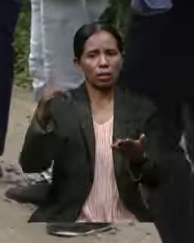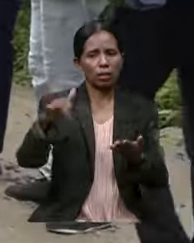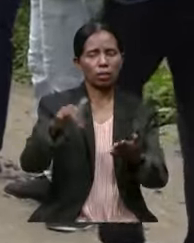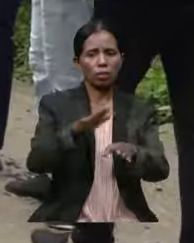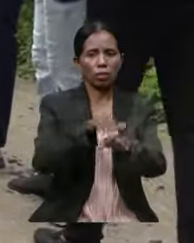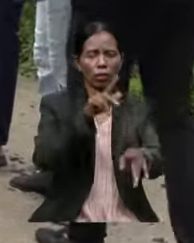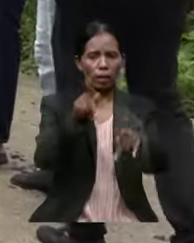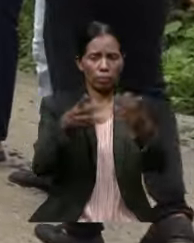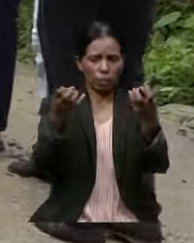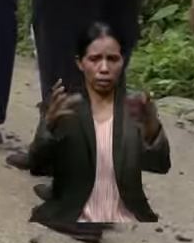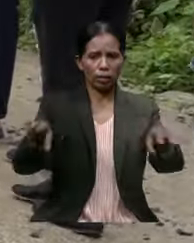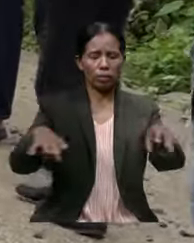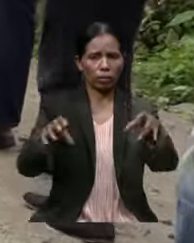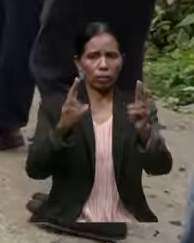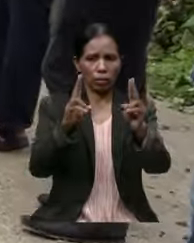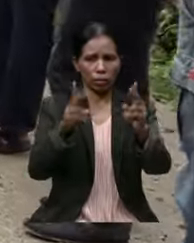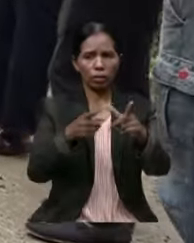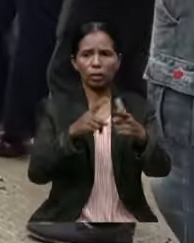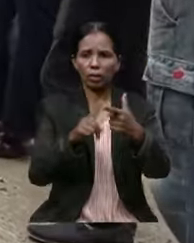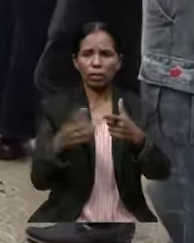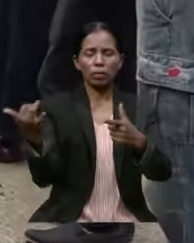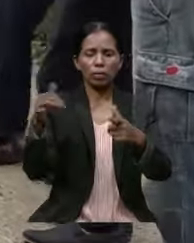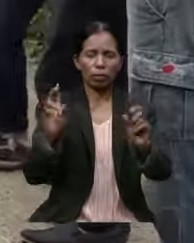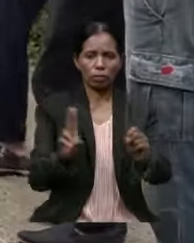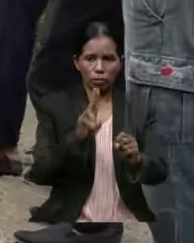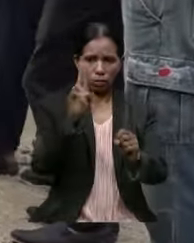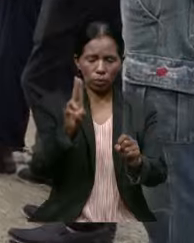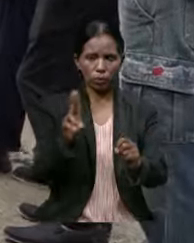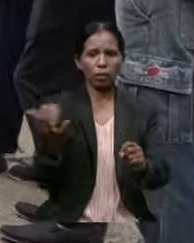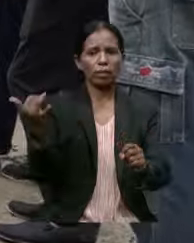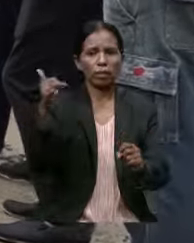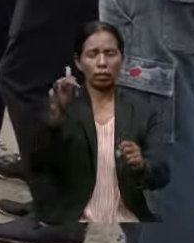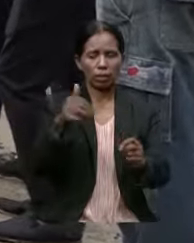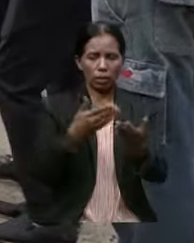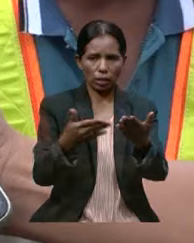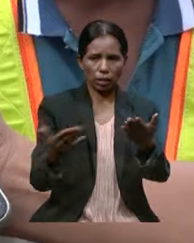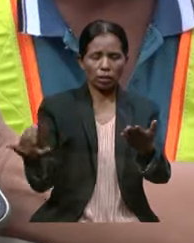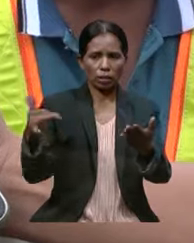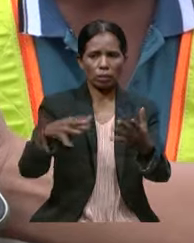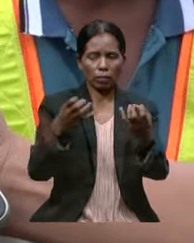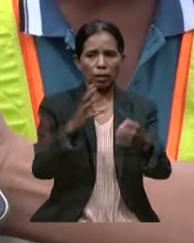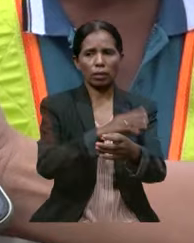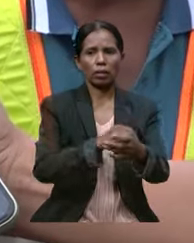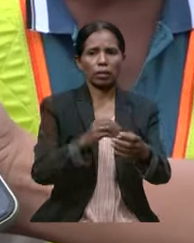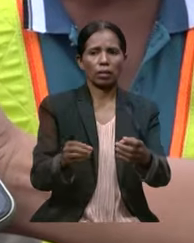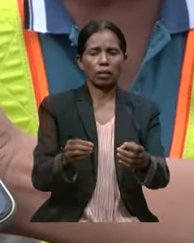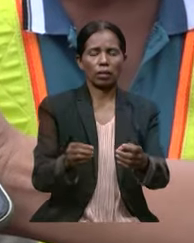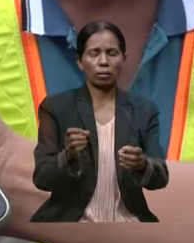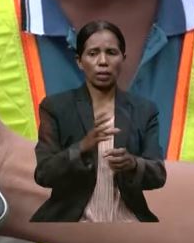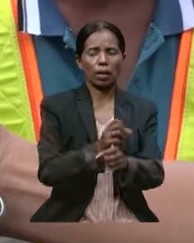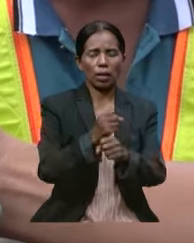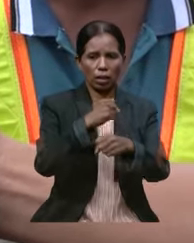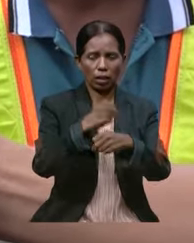ema barakliu depois sila bele usa sirnia sirnia equipamento barakliu para nune bele sila bele konklui